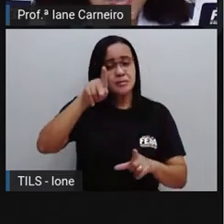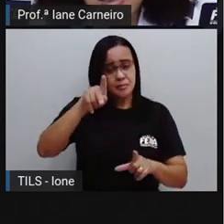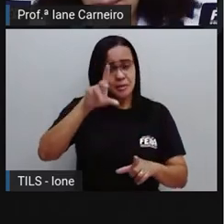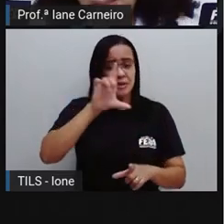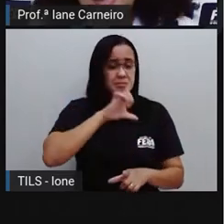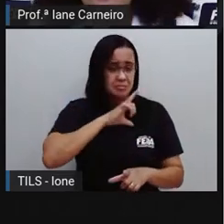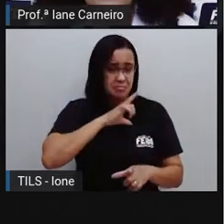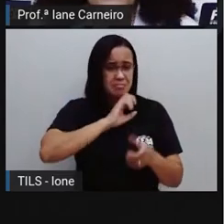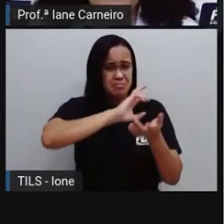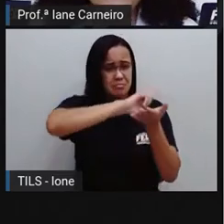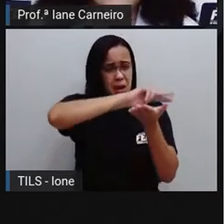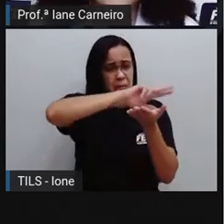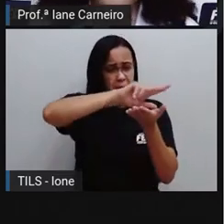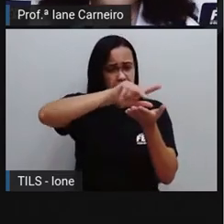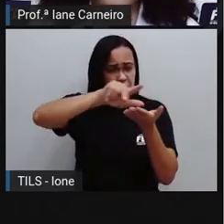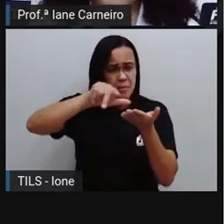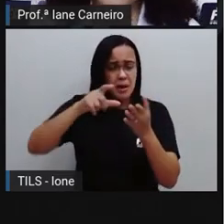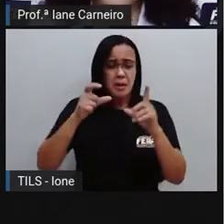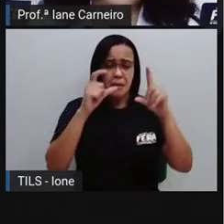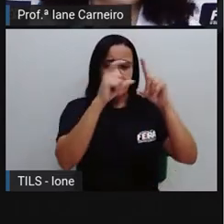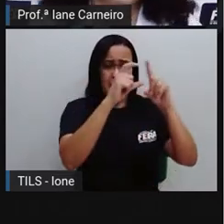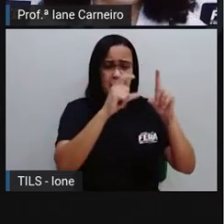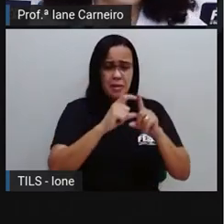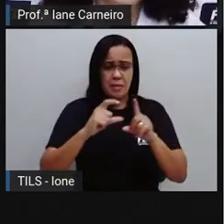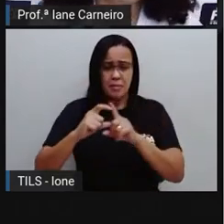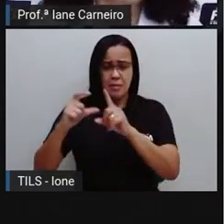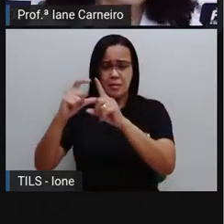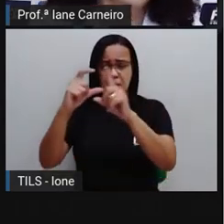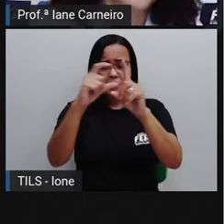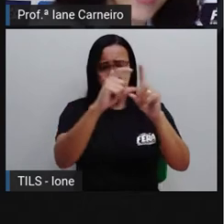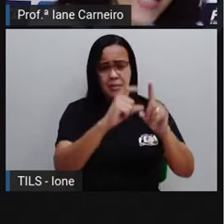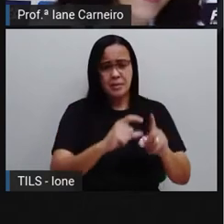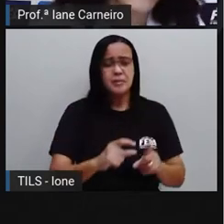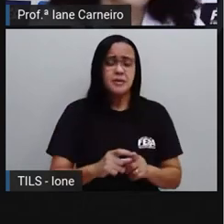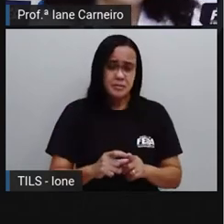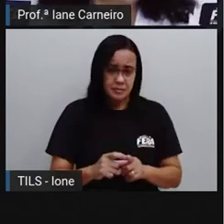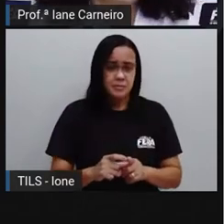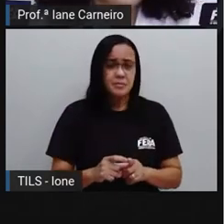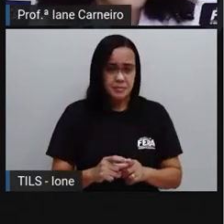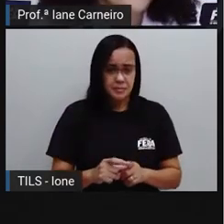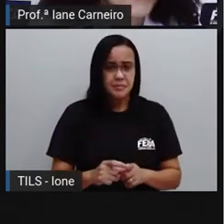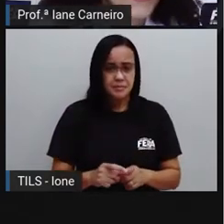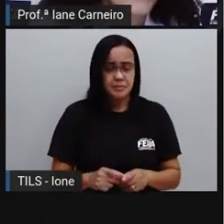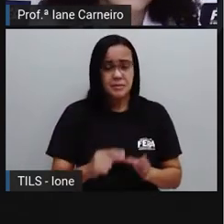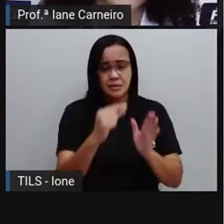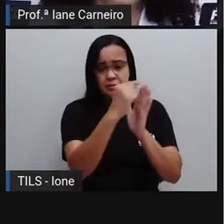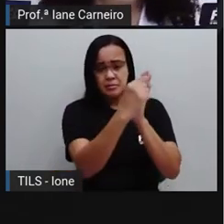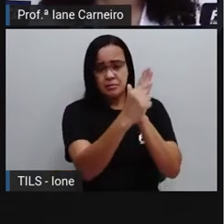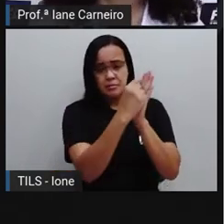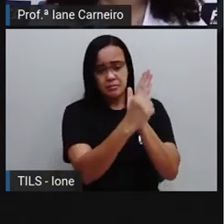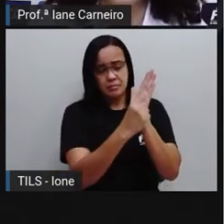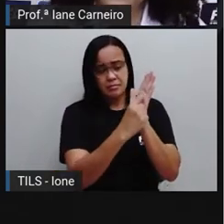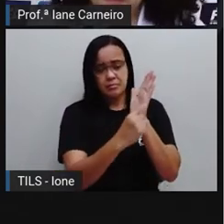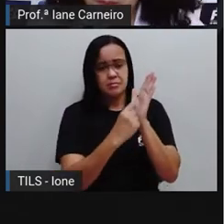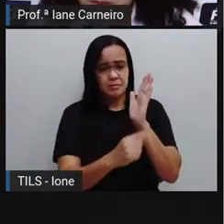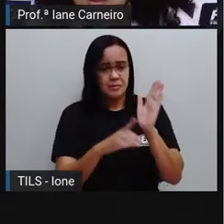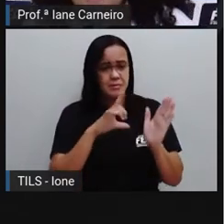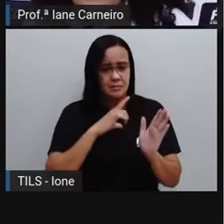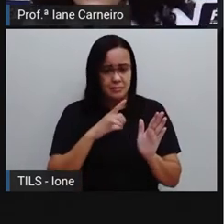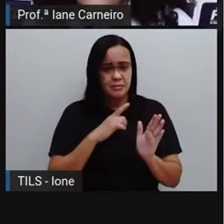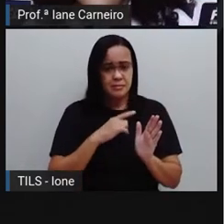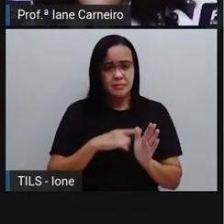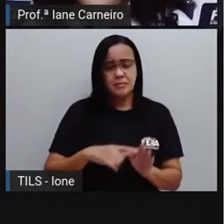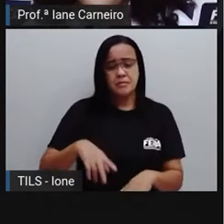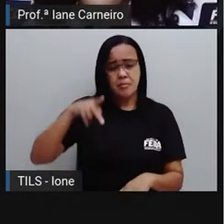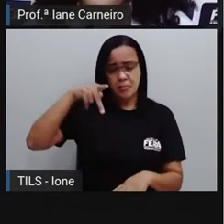daí também é comum As vezes algumas trocas aceito troca com a letra b a letra C né então